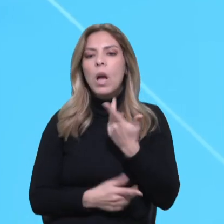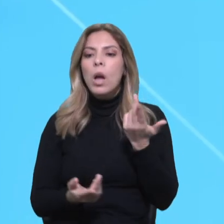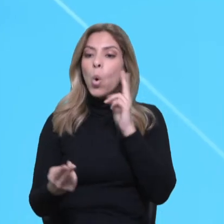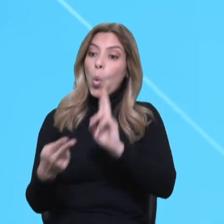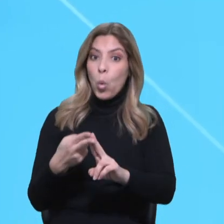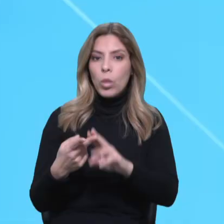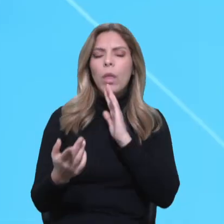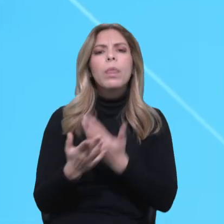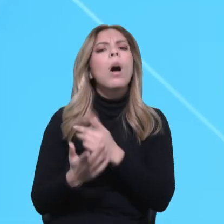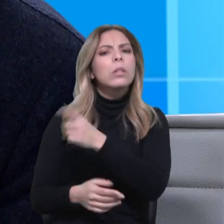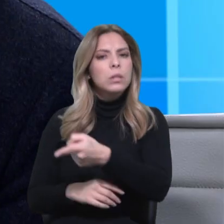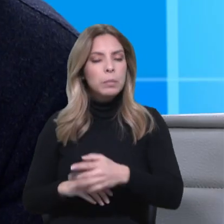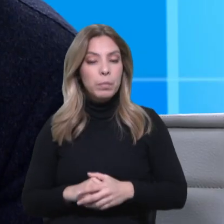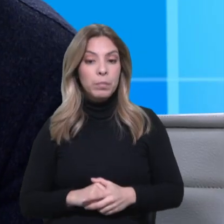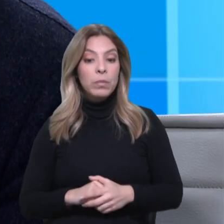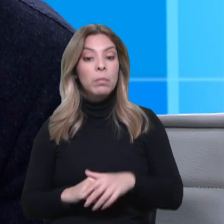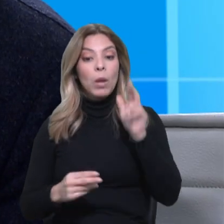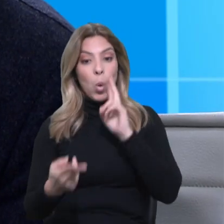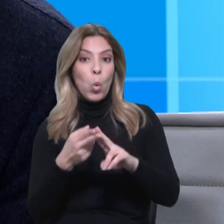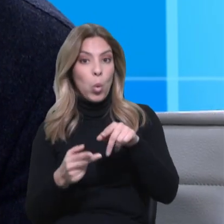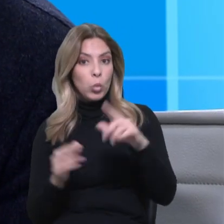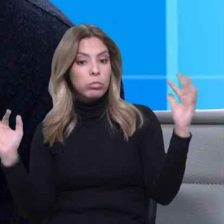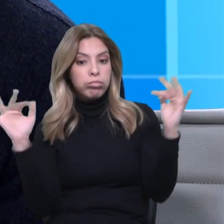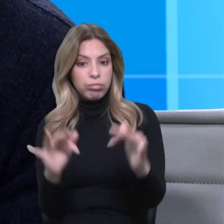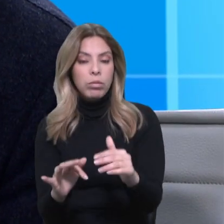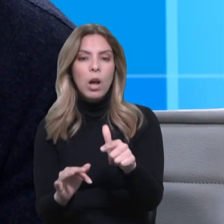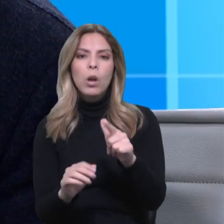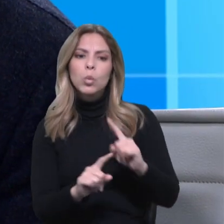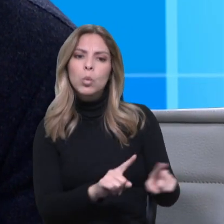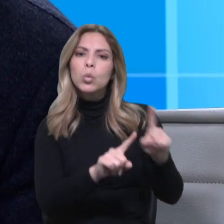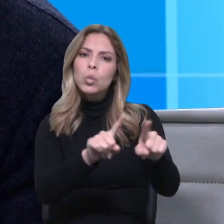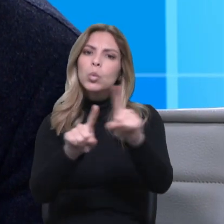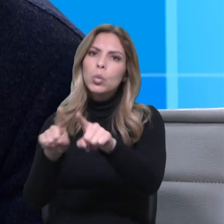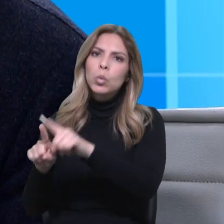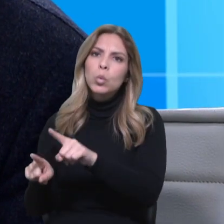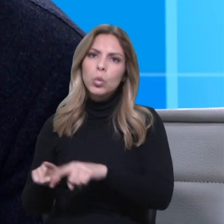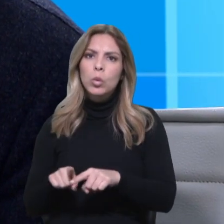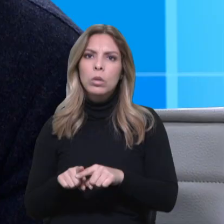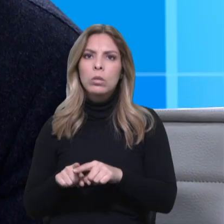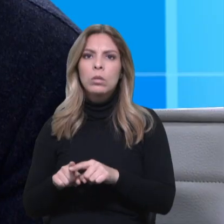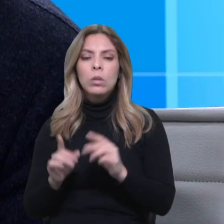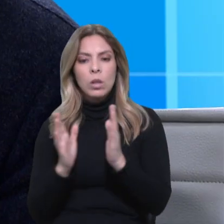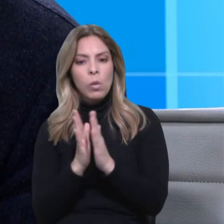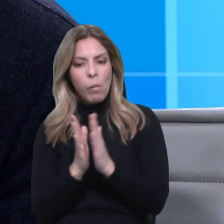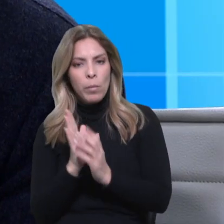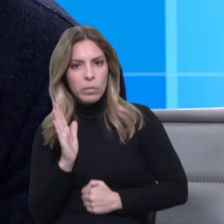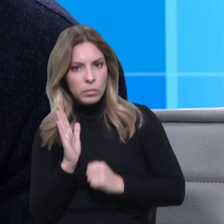encontro, no fundo, é um sítio, é um local, onde as várias denominações e as várias igrejas